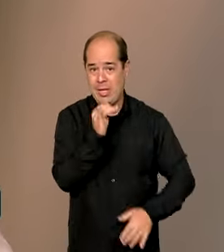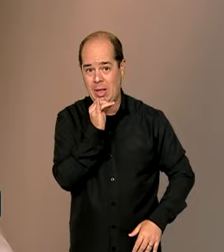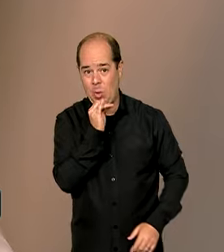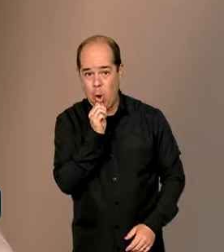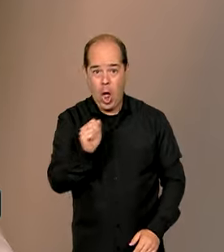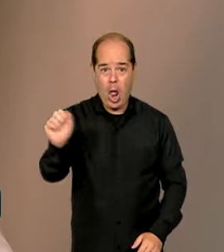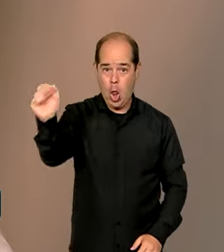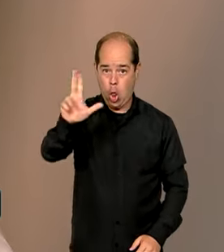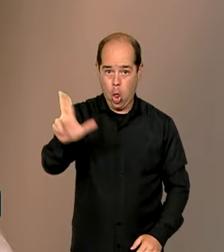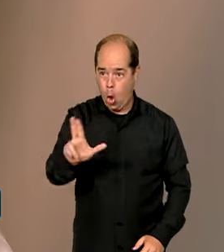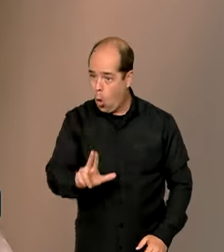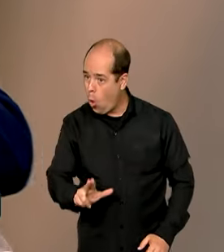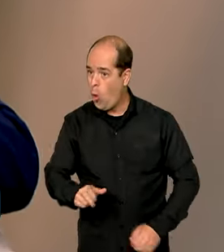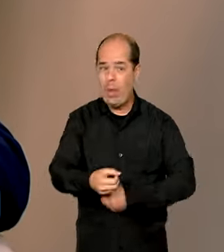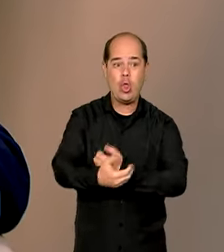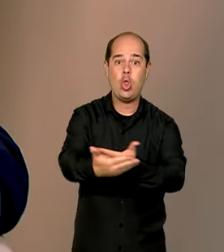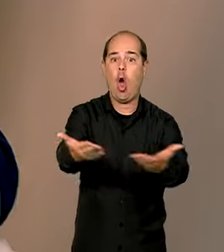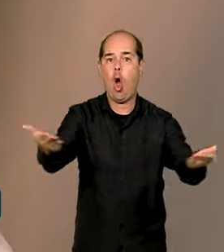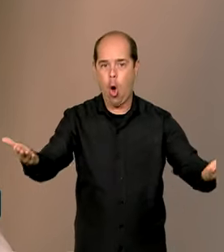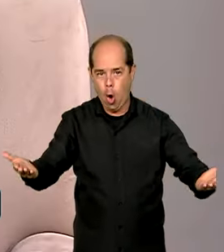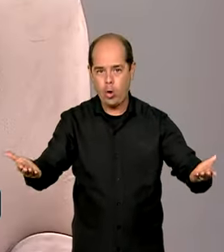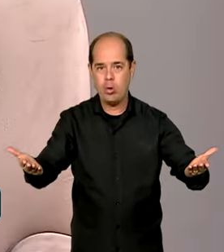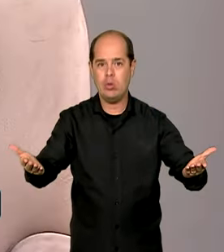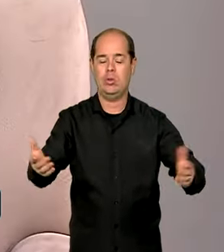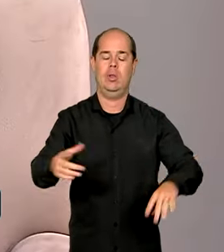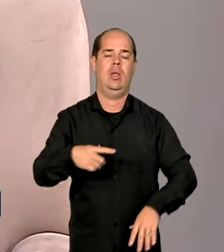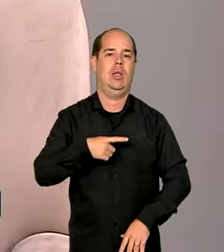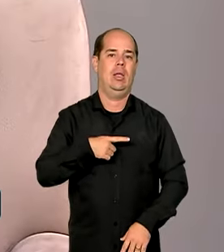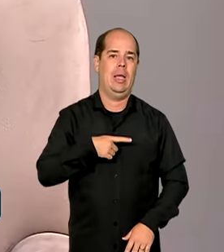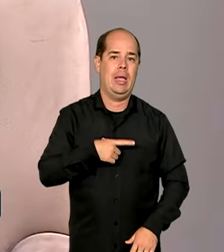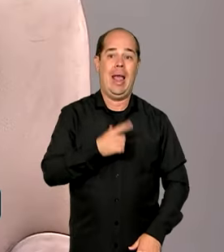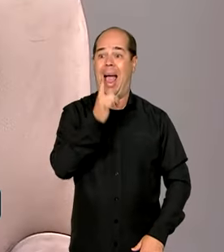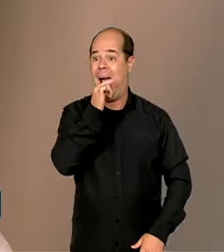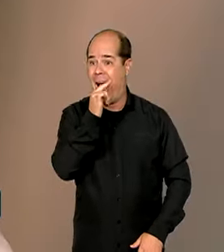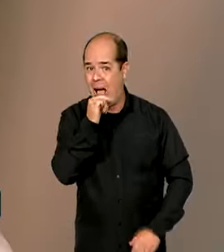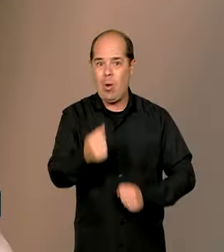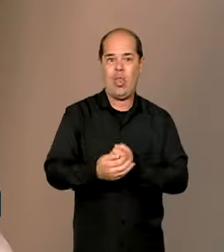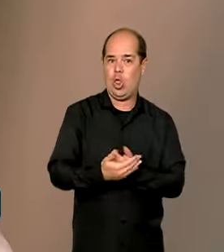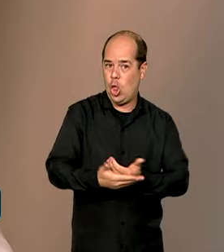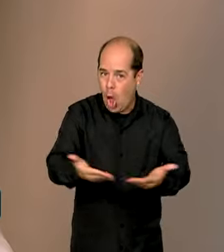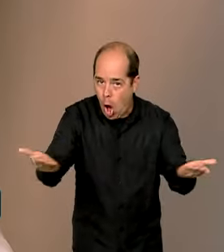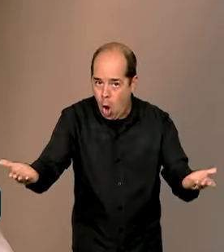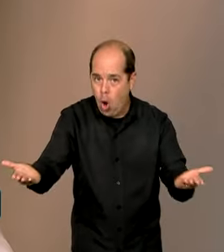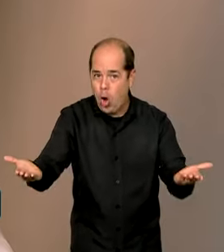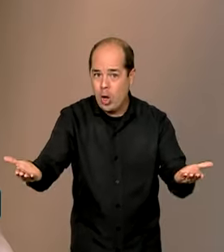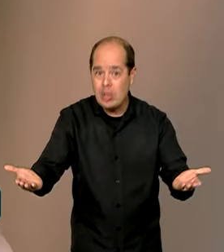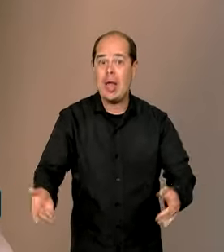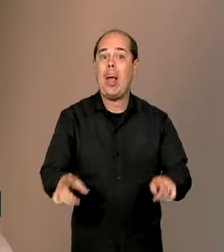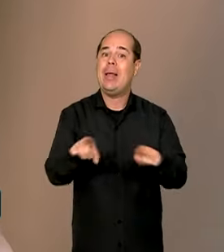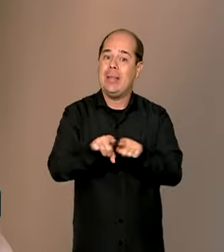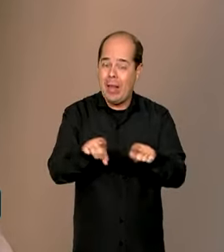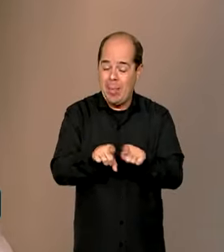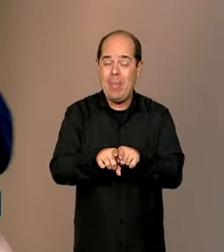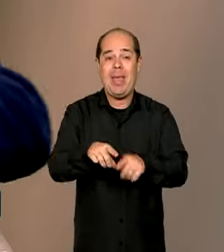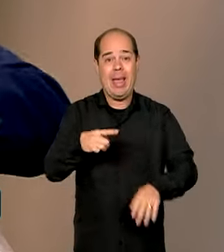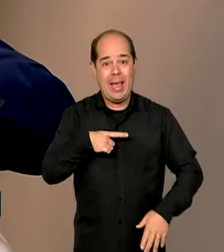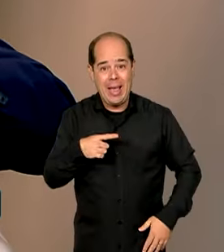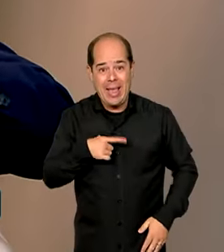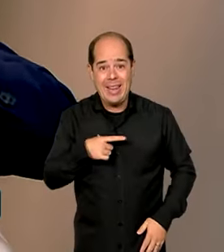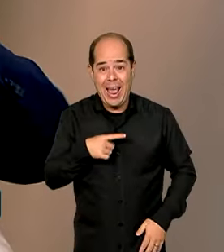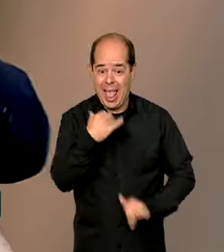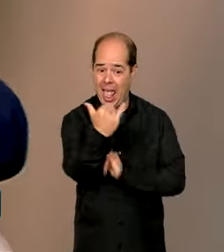Água para todos para levar água onde não chegou. Agora, a internet, ela também vai chegar.